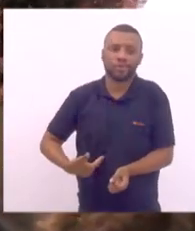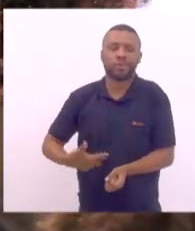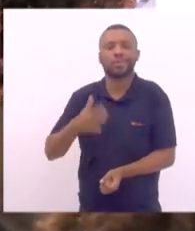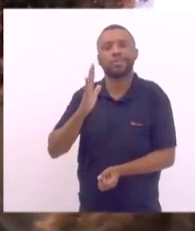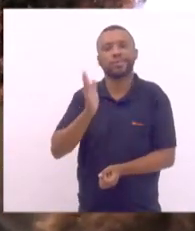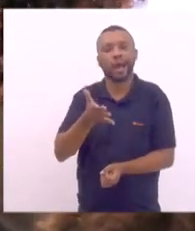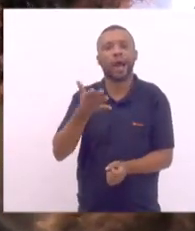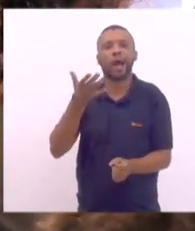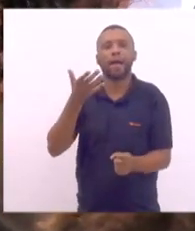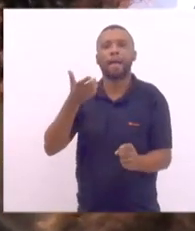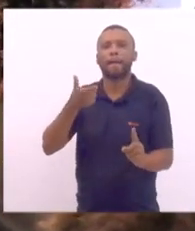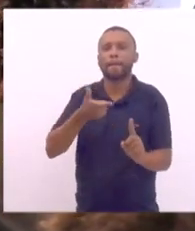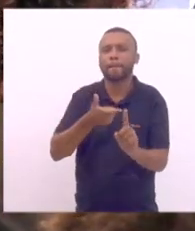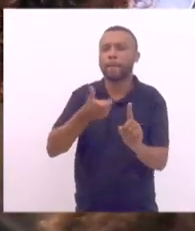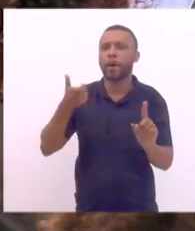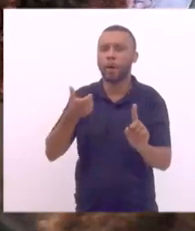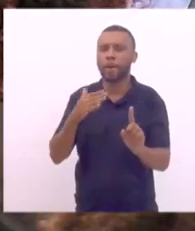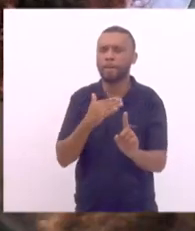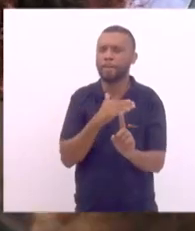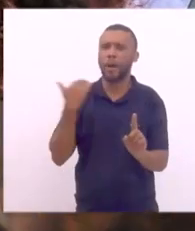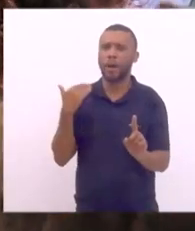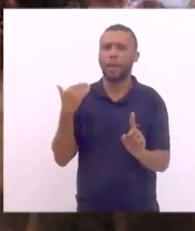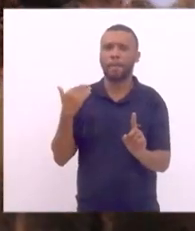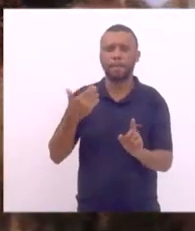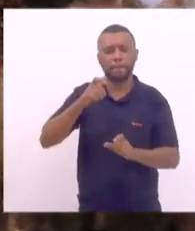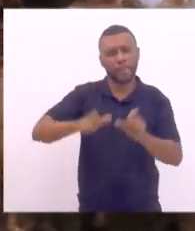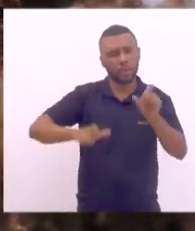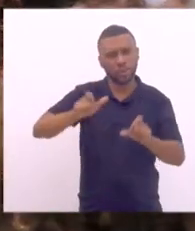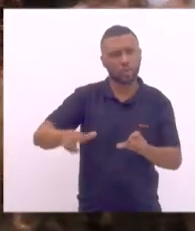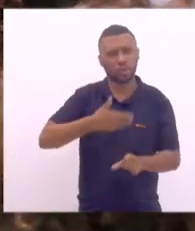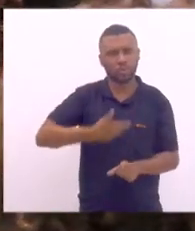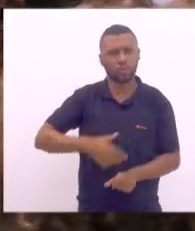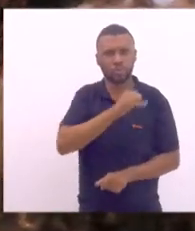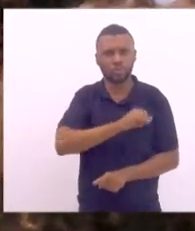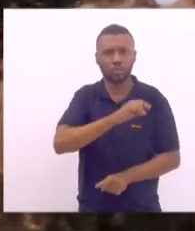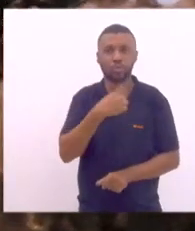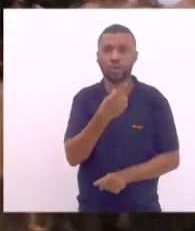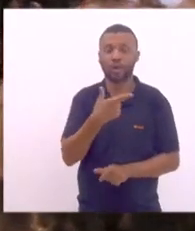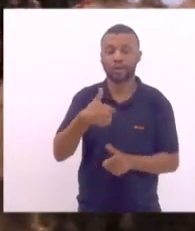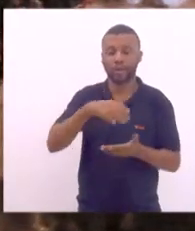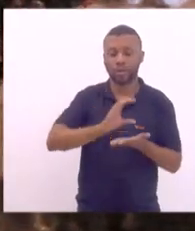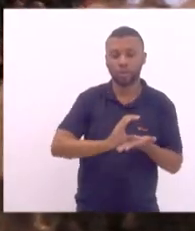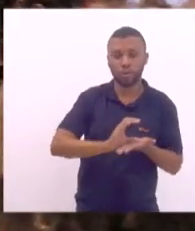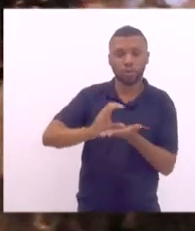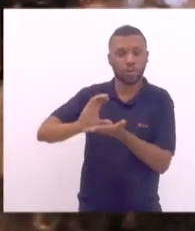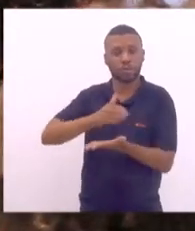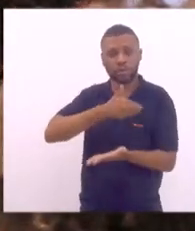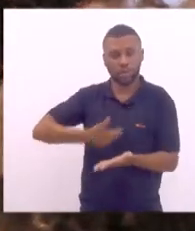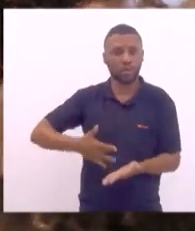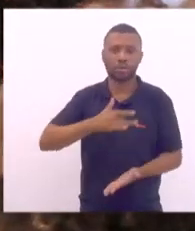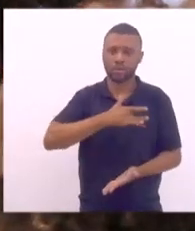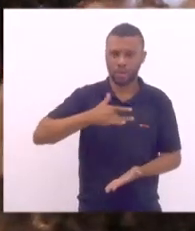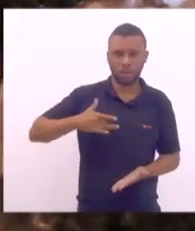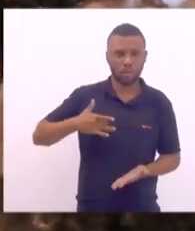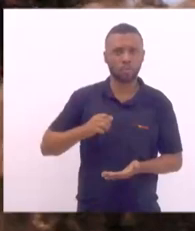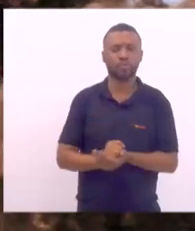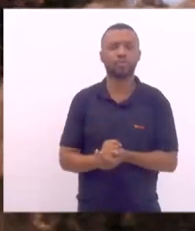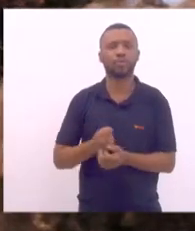assassinaram pessoas no nosso Estado. Nós éramos do Conselho Estadual de Saúde,